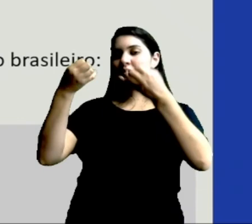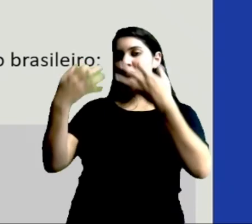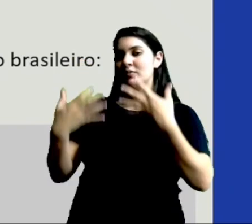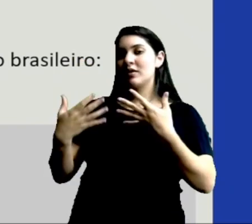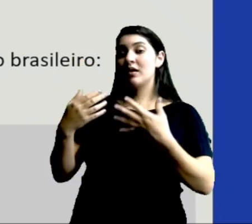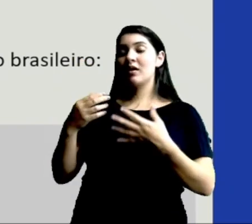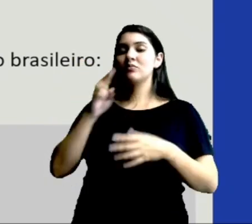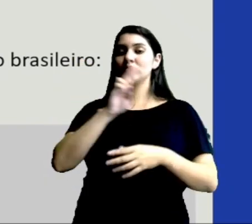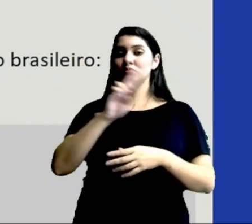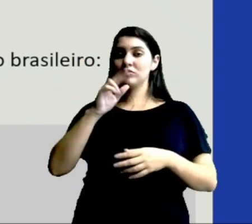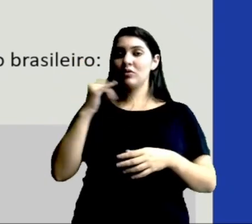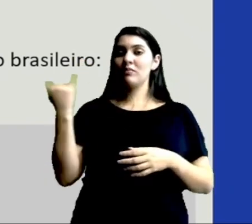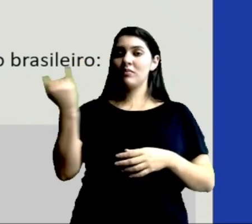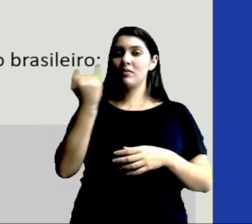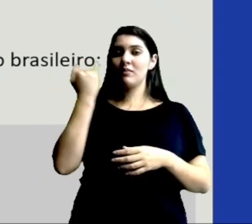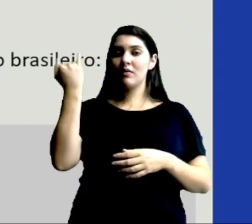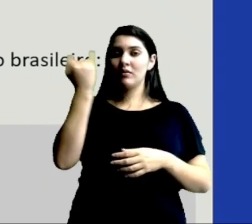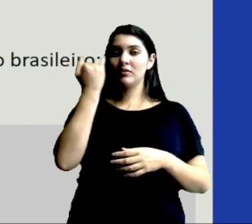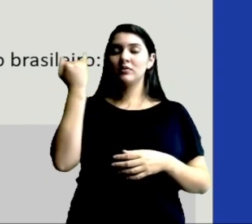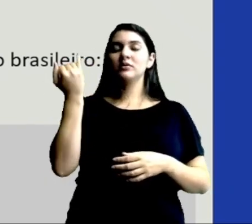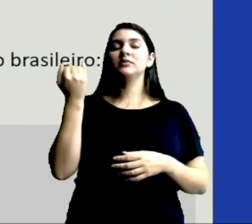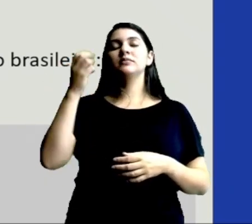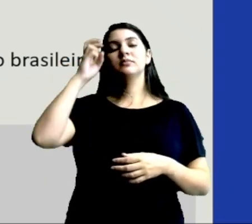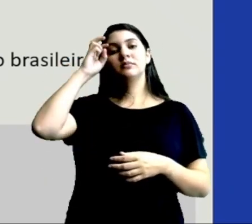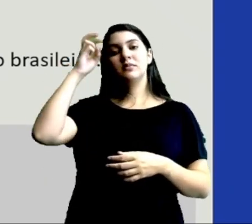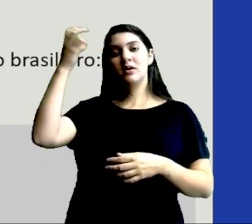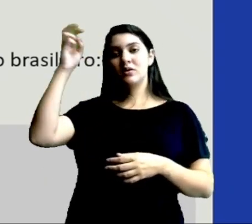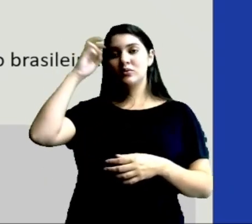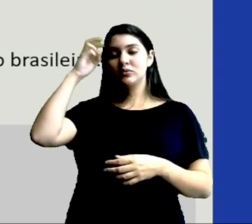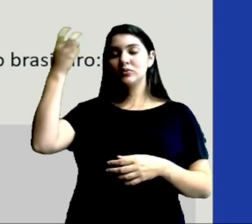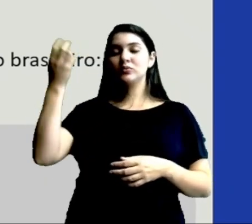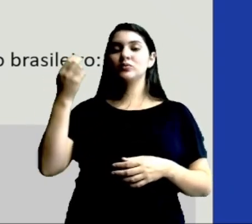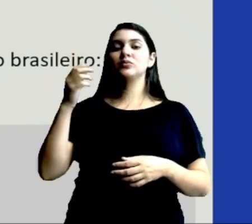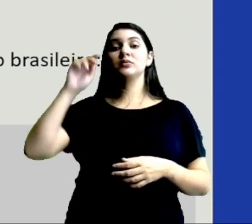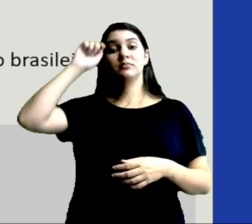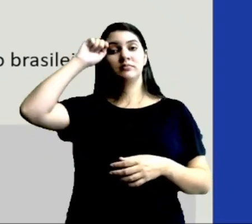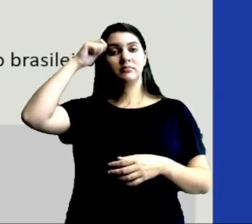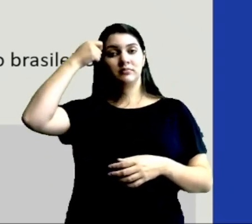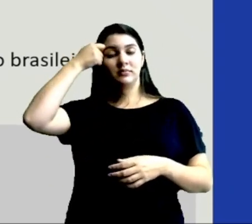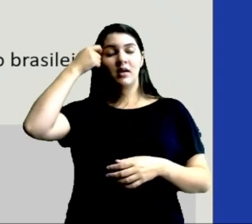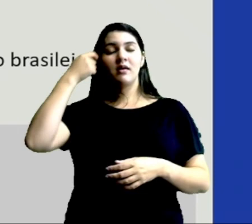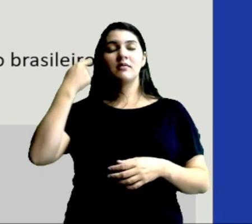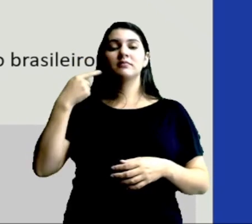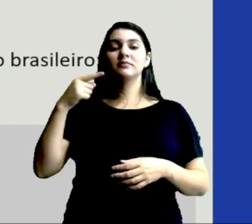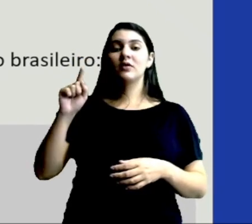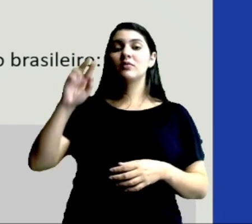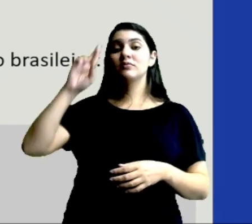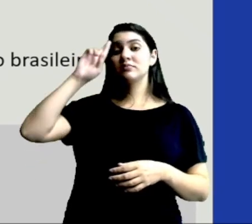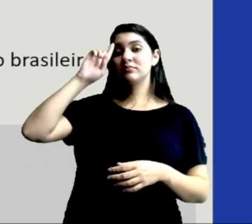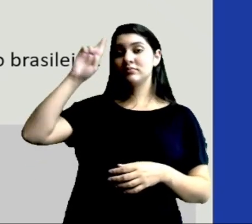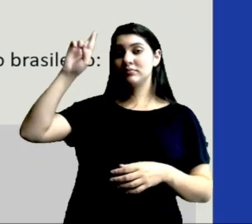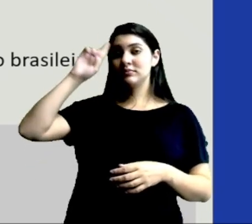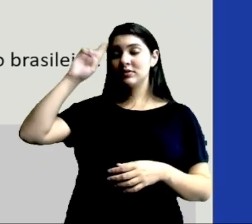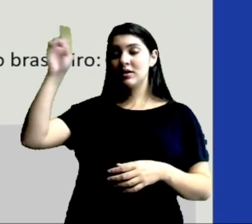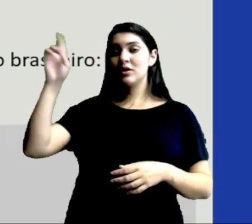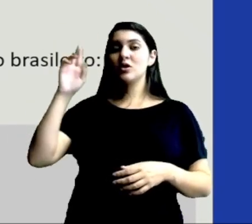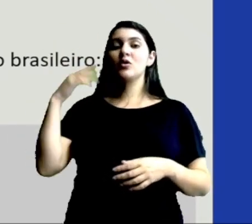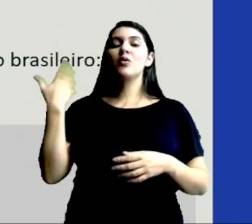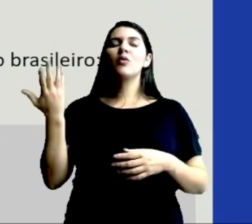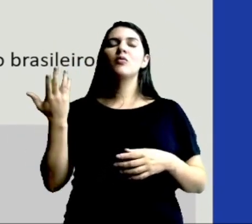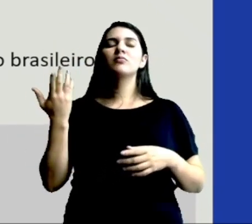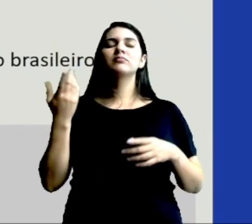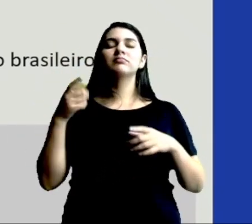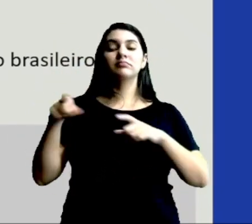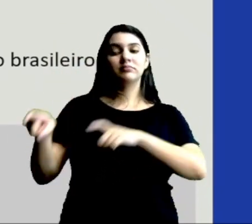nome muito importante, tá? Para a cultura negra. Então, ele foi um senhor de engenho ou foi